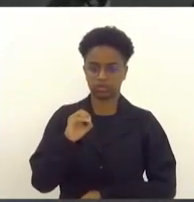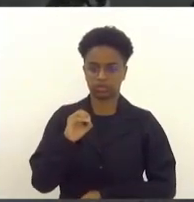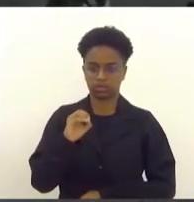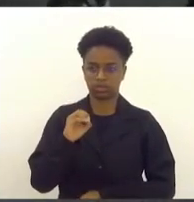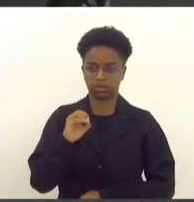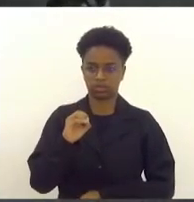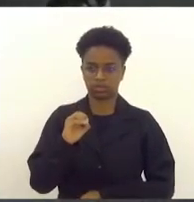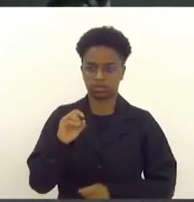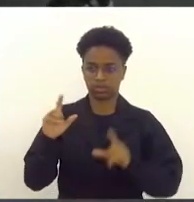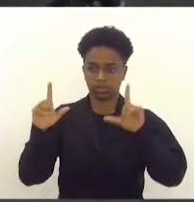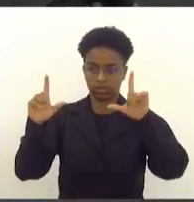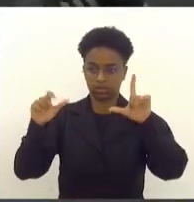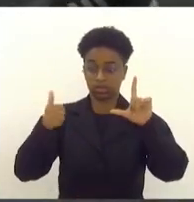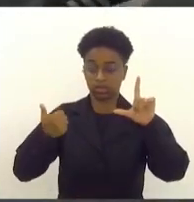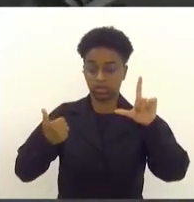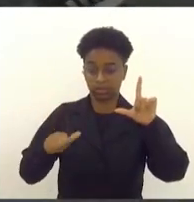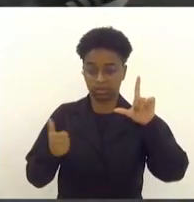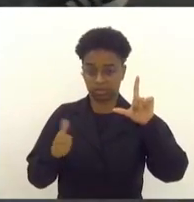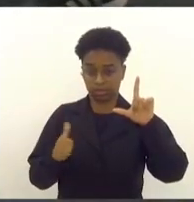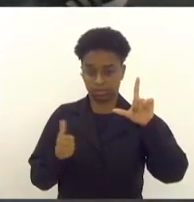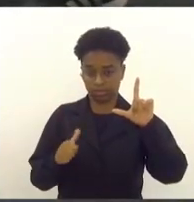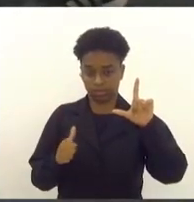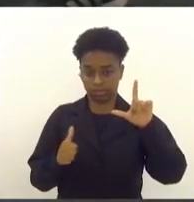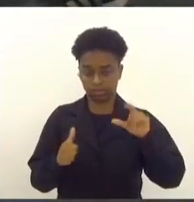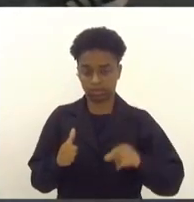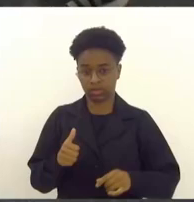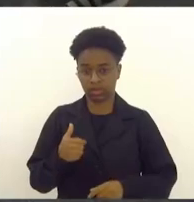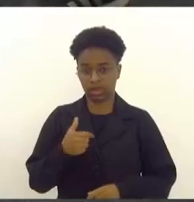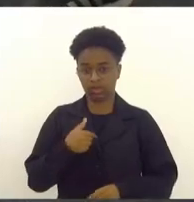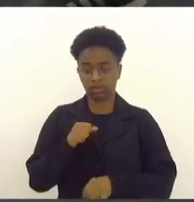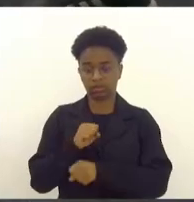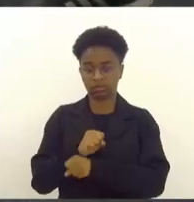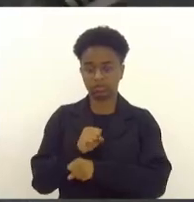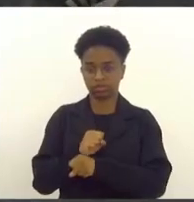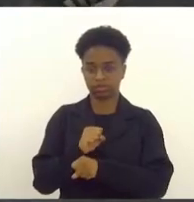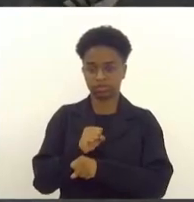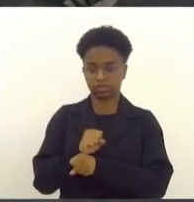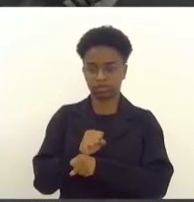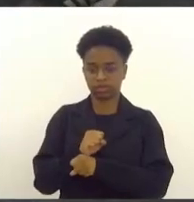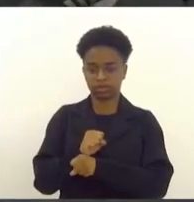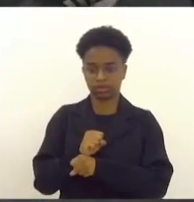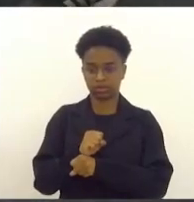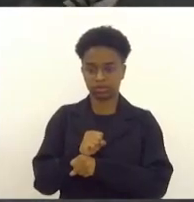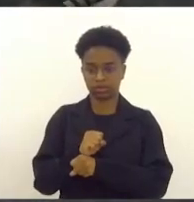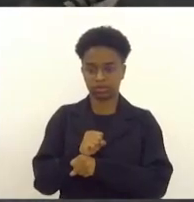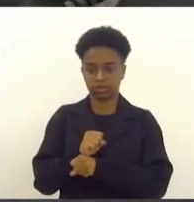no décimo primeiro senhor presidente eu fiquei aguardando publicar